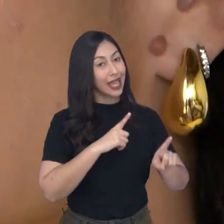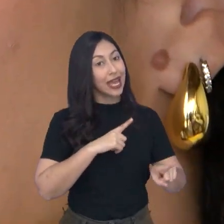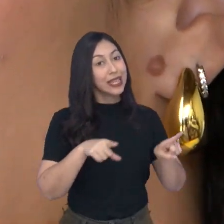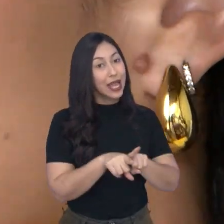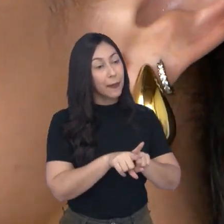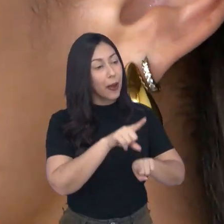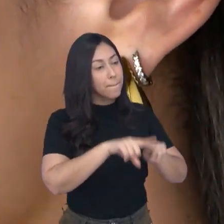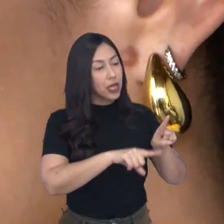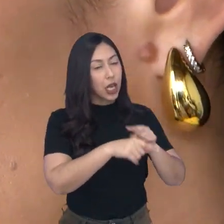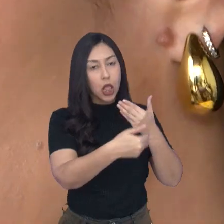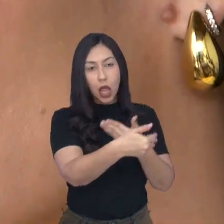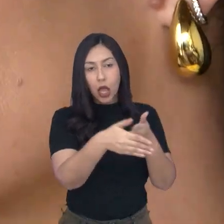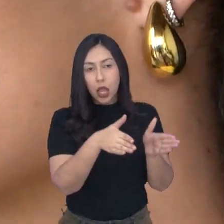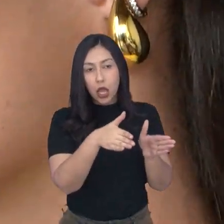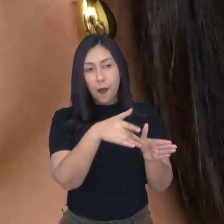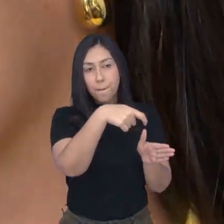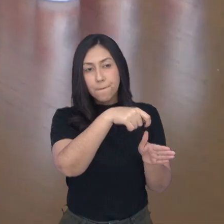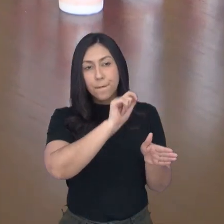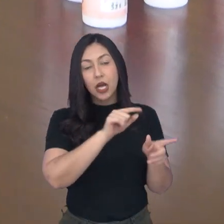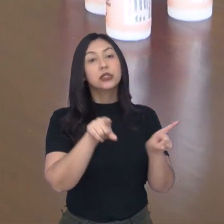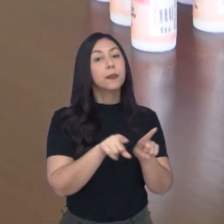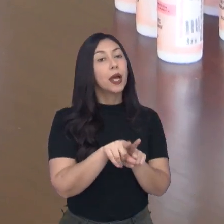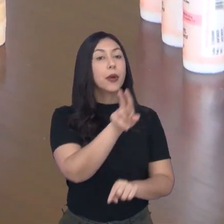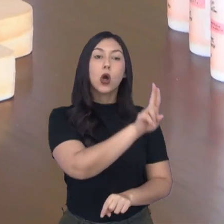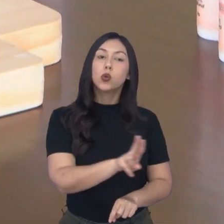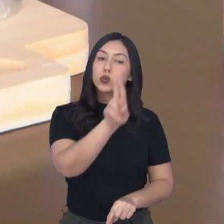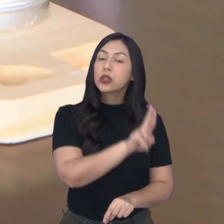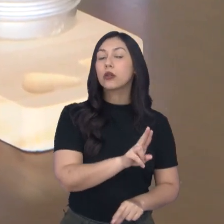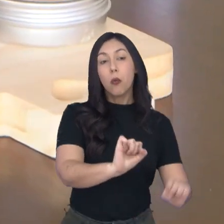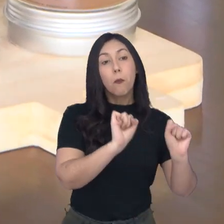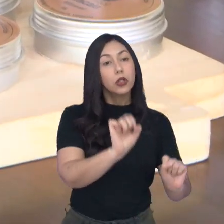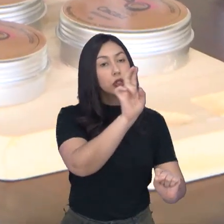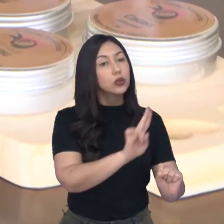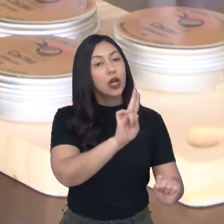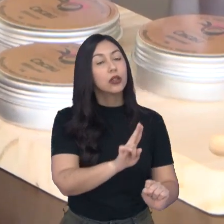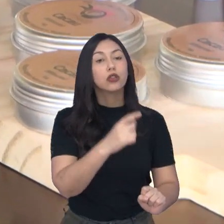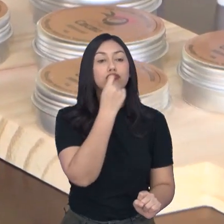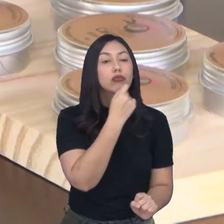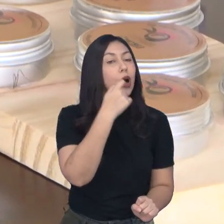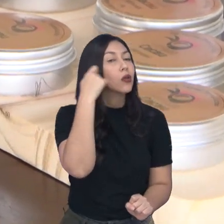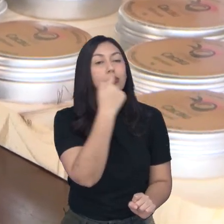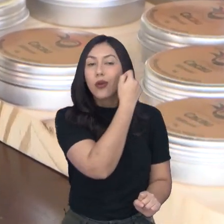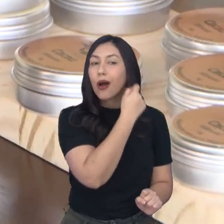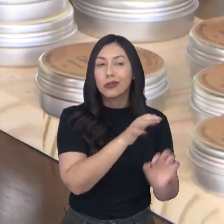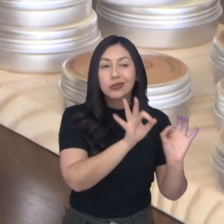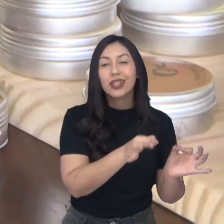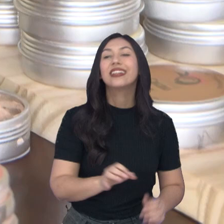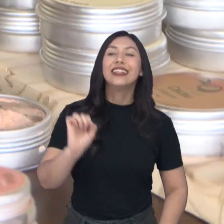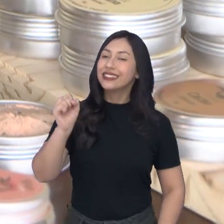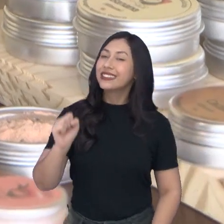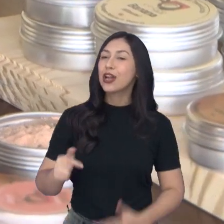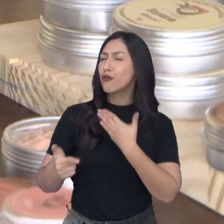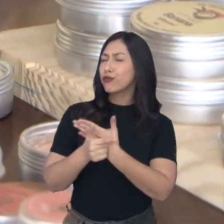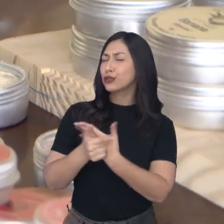e da questão também que é para ser utilizado, né? O mesmo produto ele pode ser usado no rosto, na boca? Explica isso para gente. Isso, é um multifuncional,